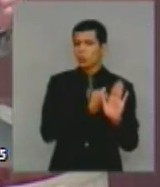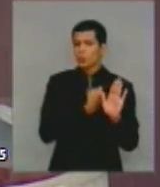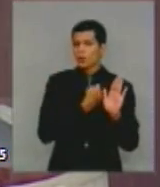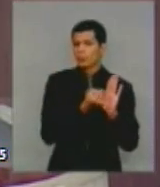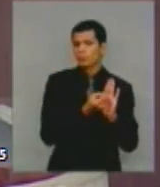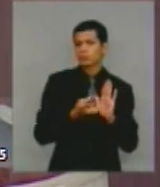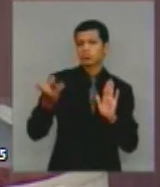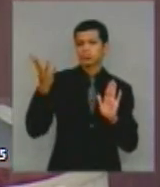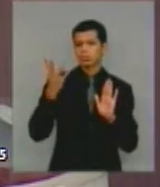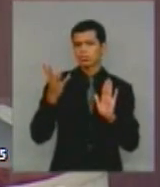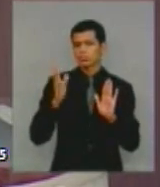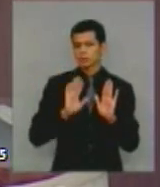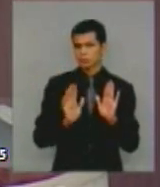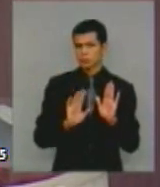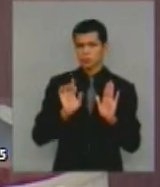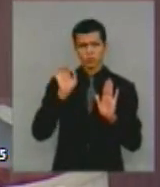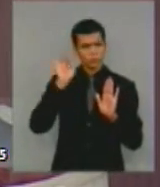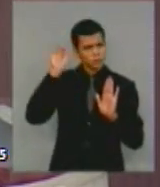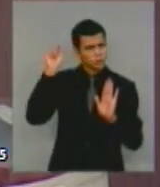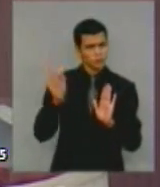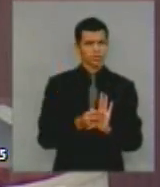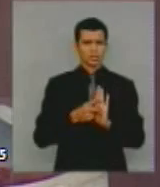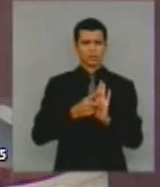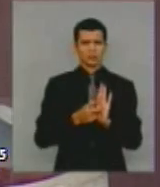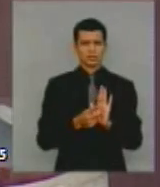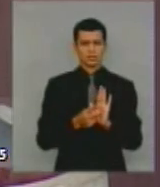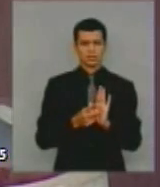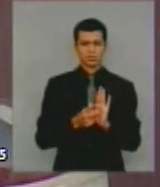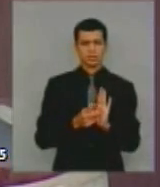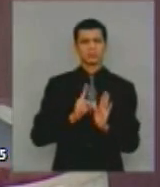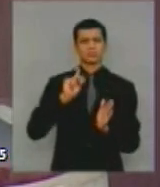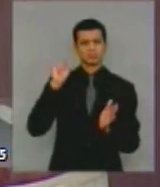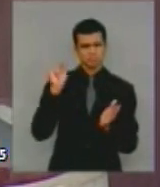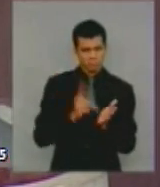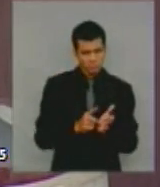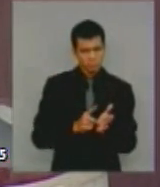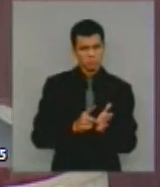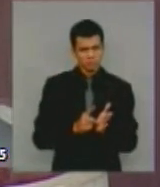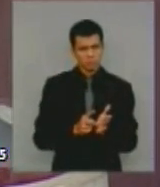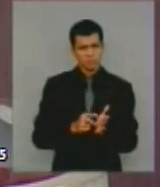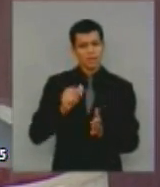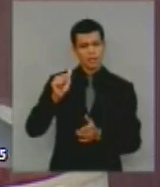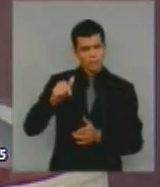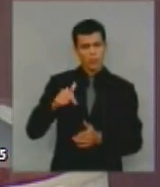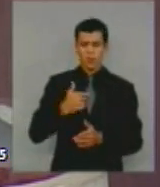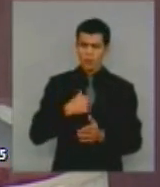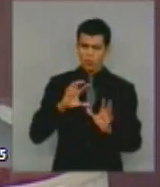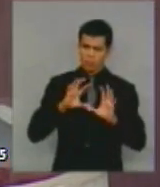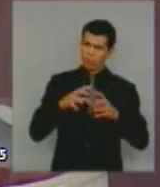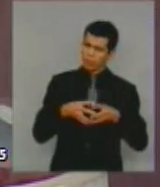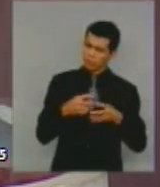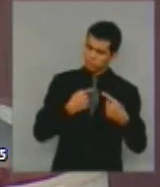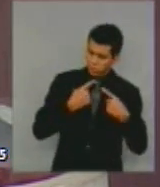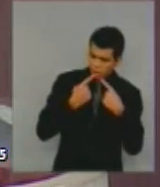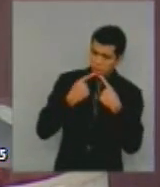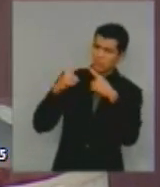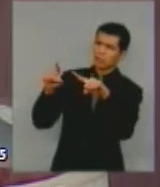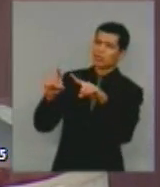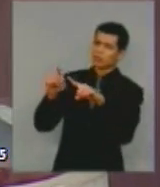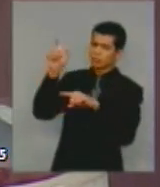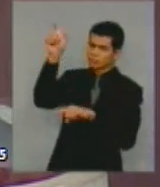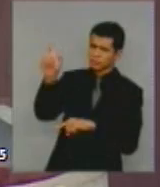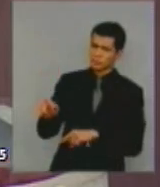fazendo aqui uma bravata. Não, todos sabem que eu sou da oposição a este governo, faço oposição a este modelo, mas eu faço uma